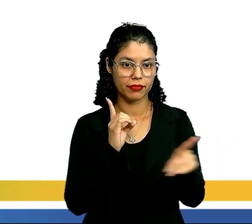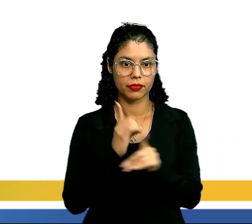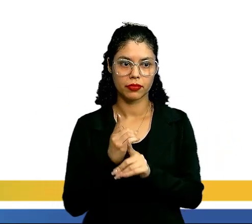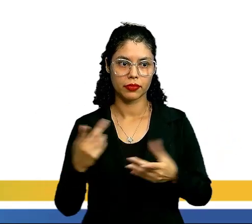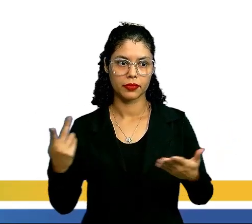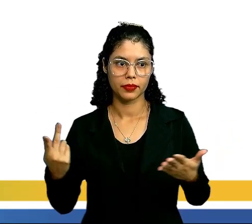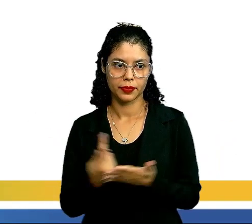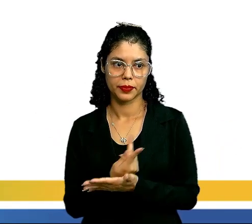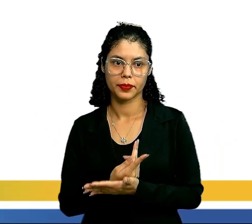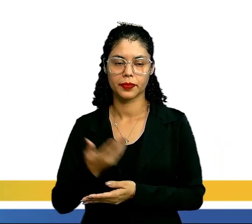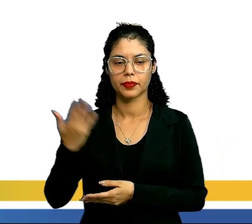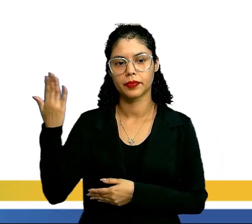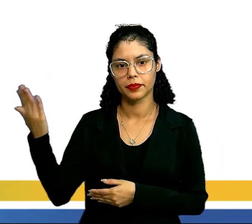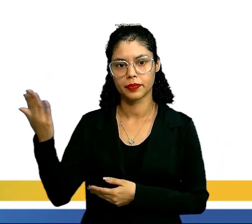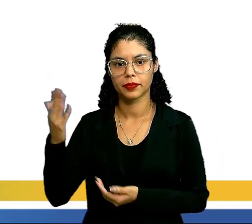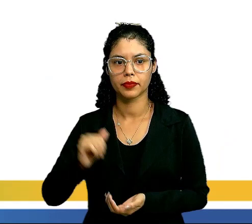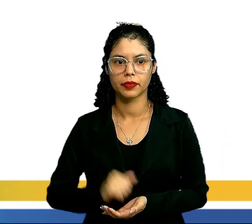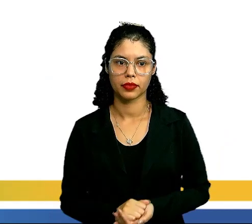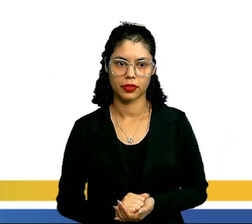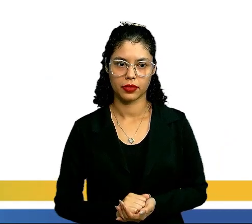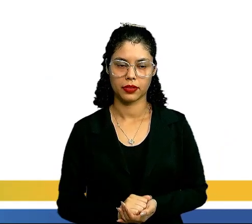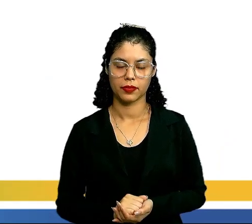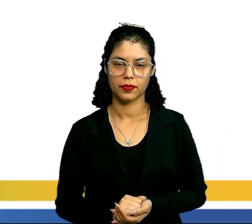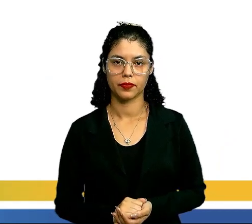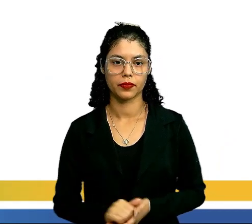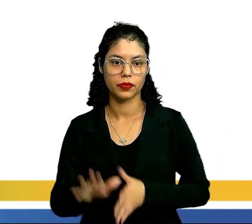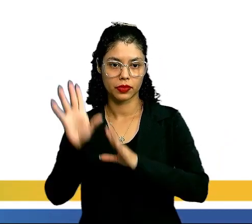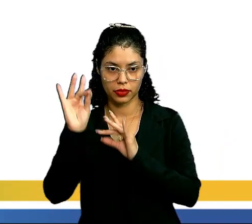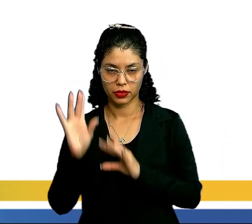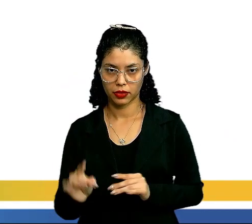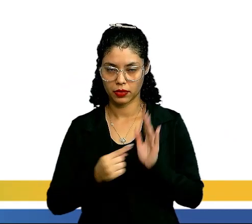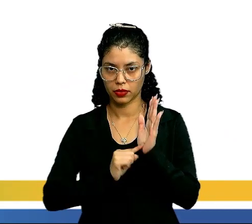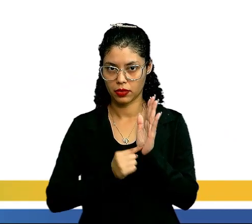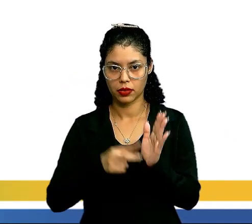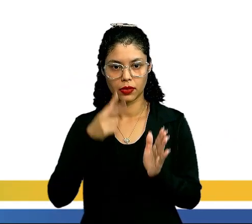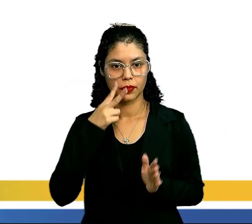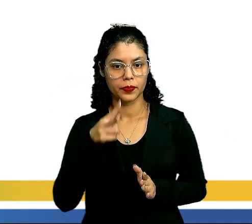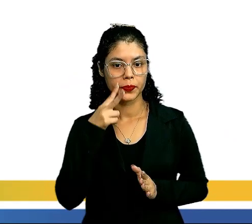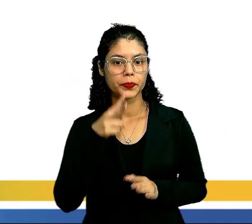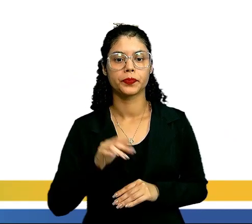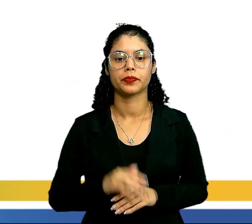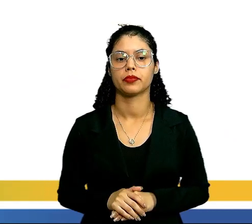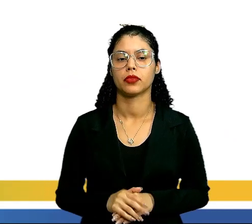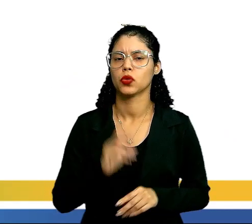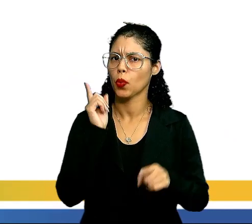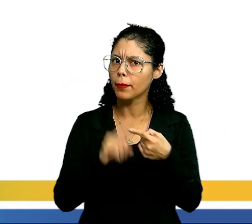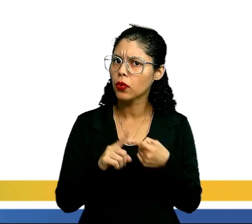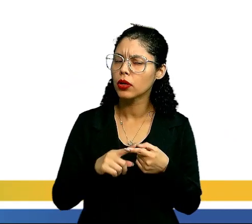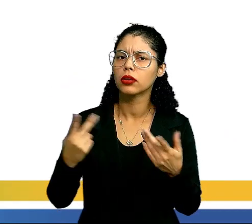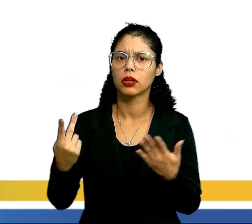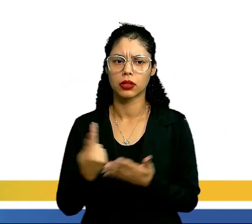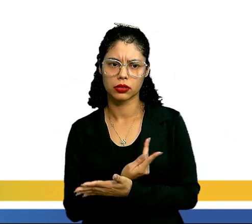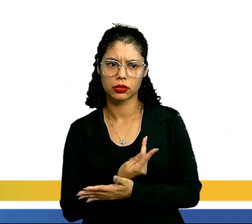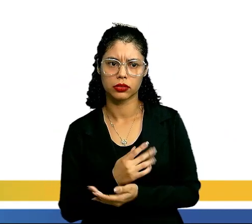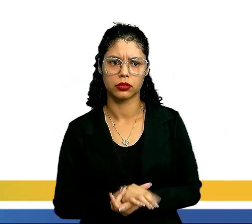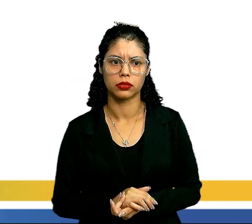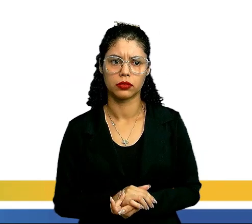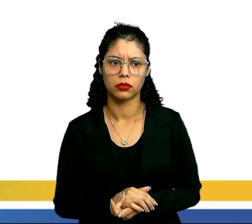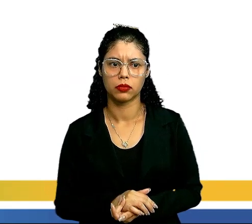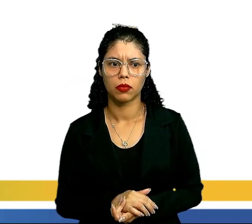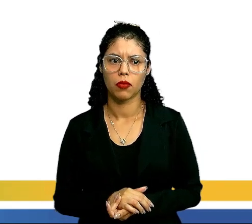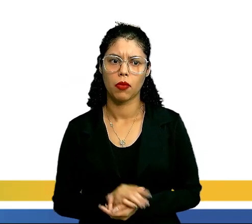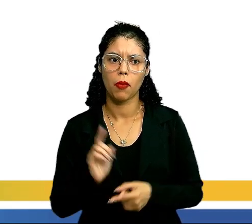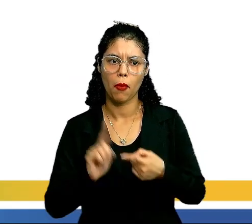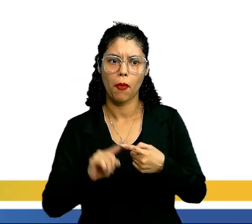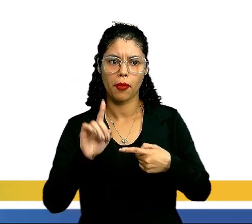achou a alternativa incorreta. E eu destaquei alguns pontos para vocês do porquê essa alternativa está incorreta.